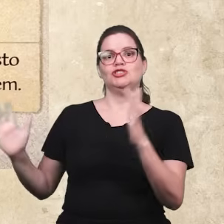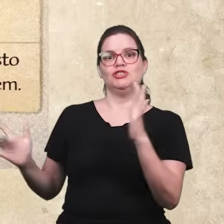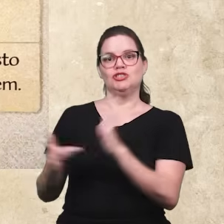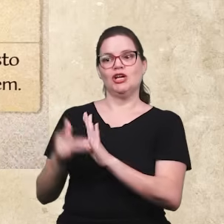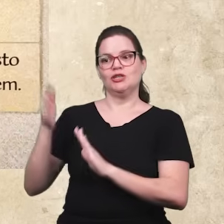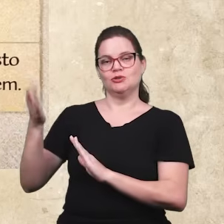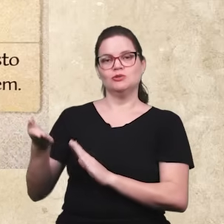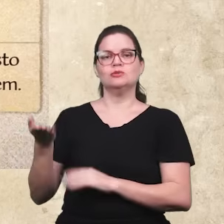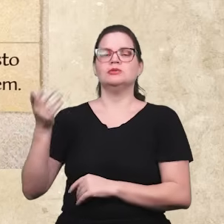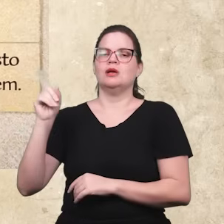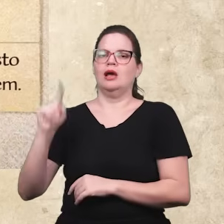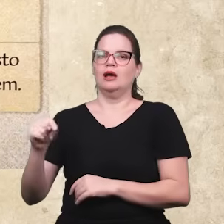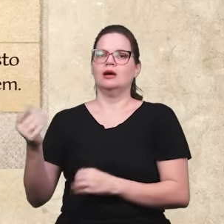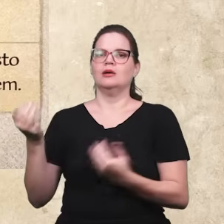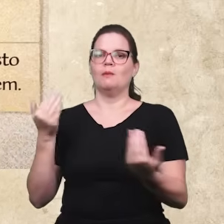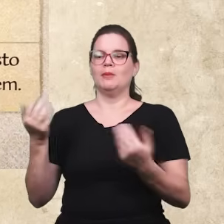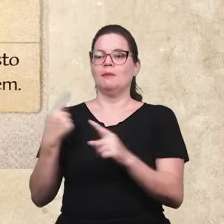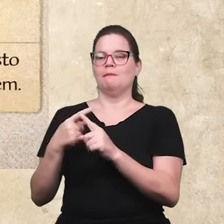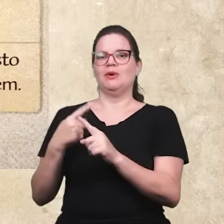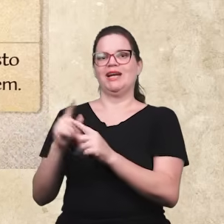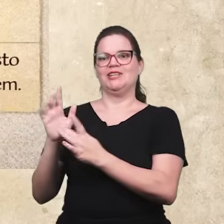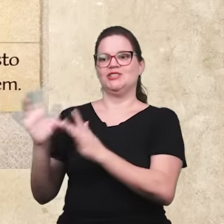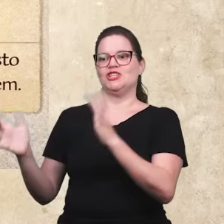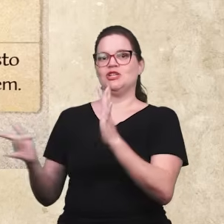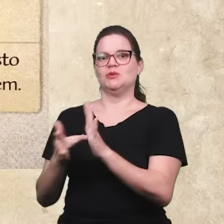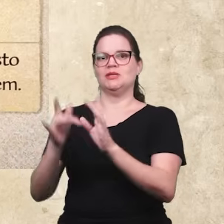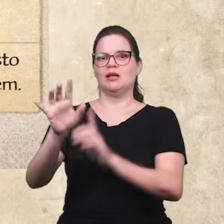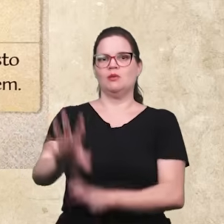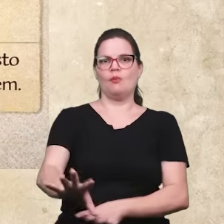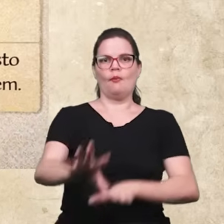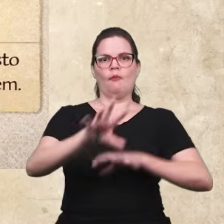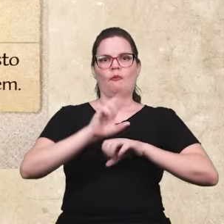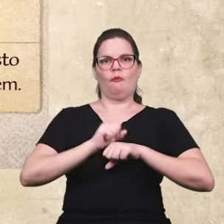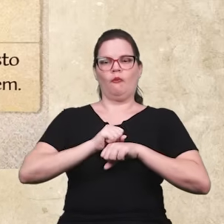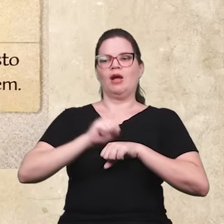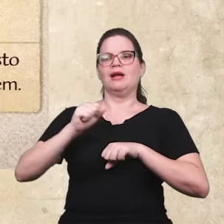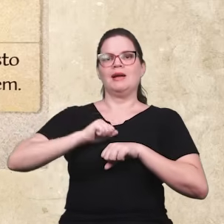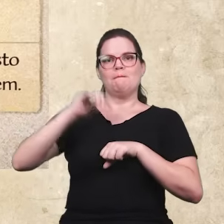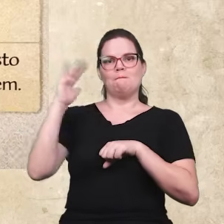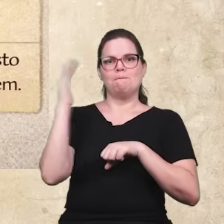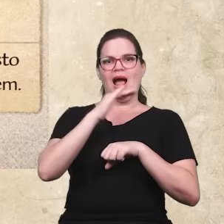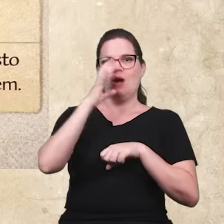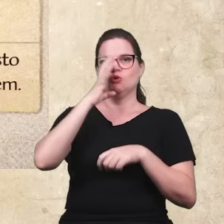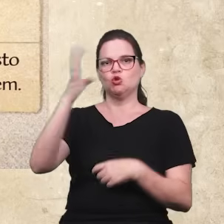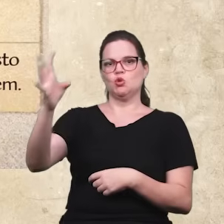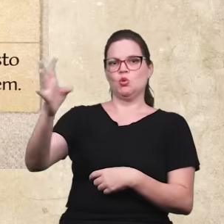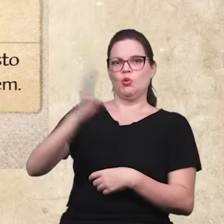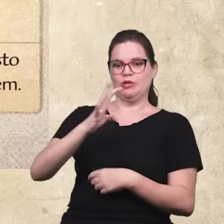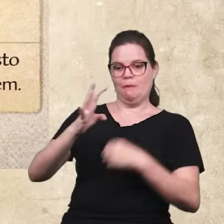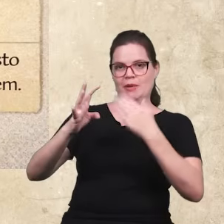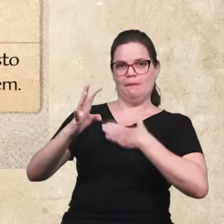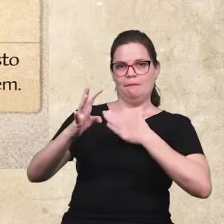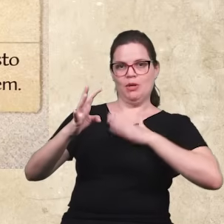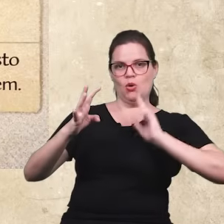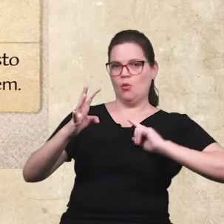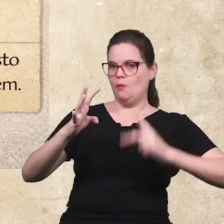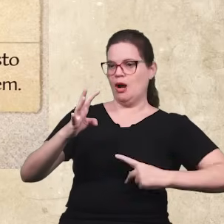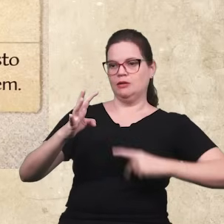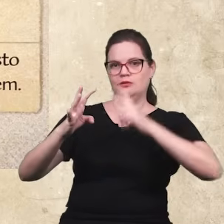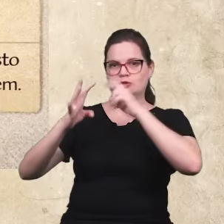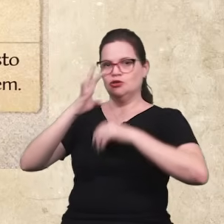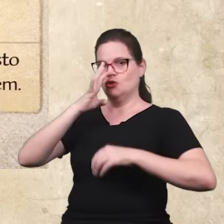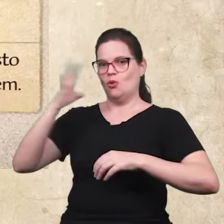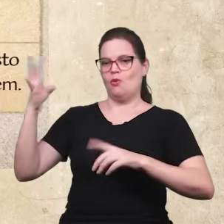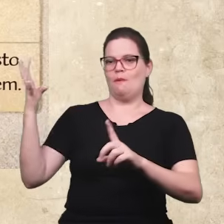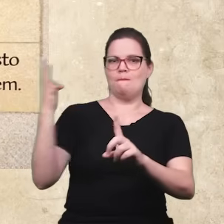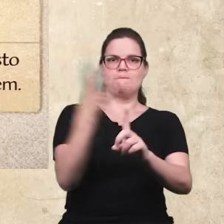si. Jesus se faz maldição. Então, assim como olhando para aquela figura